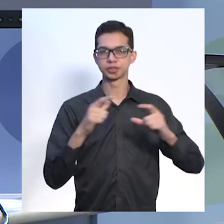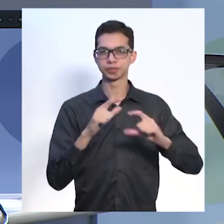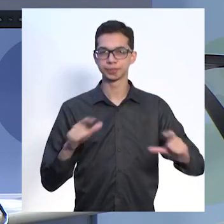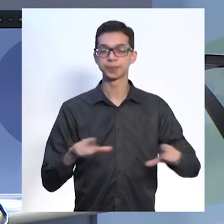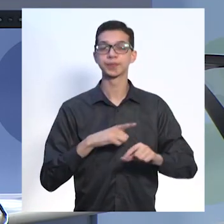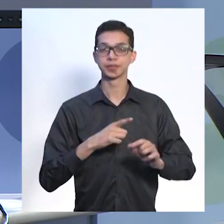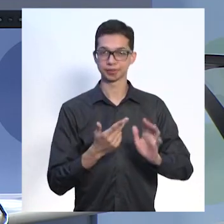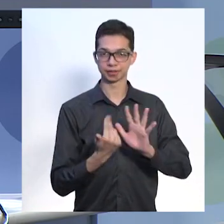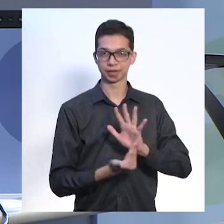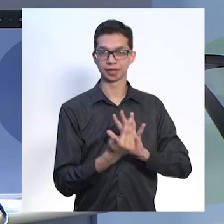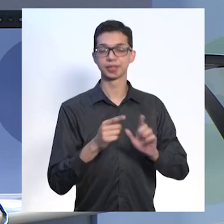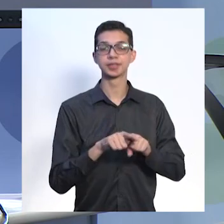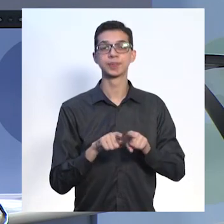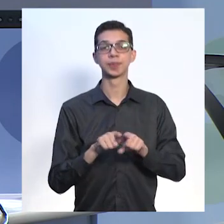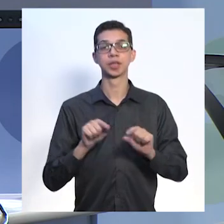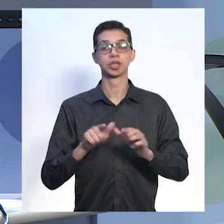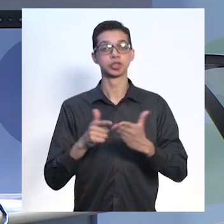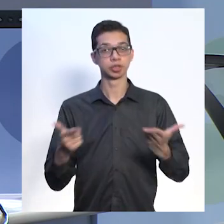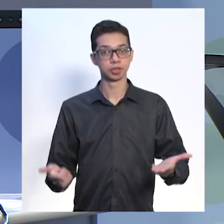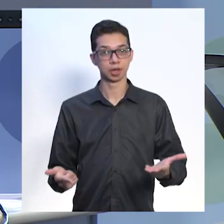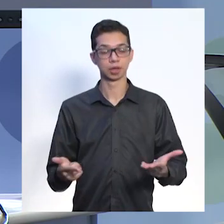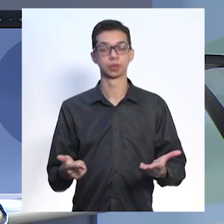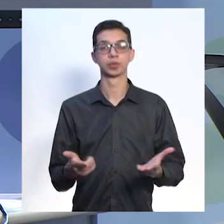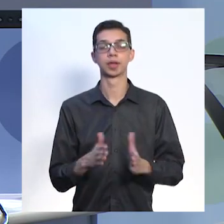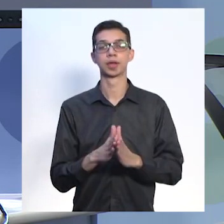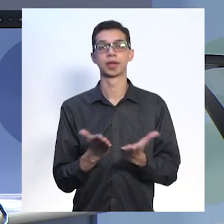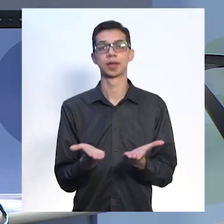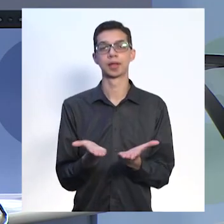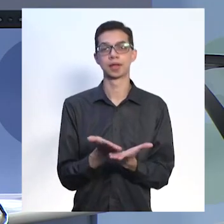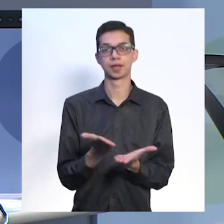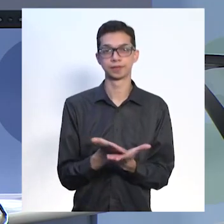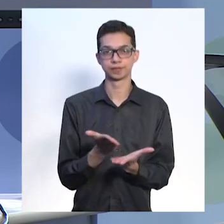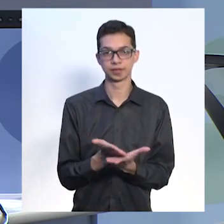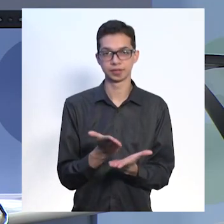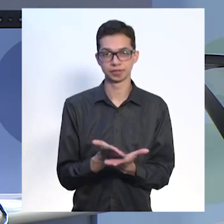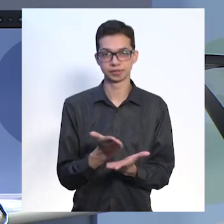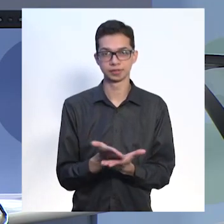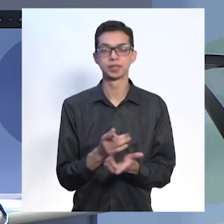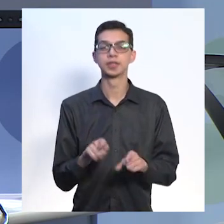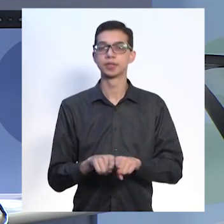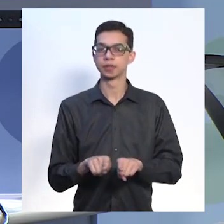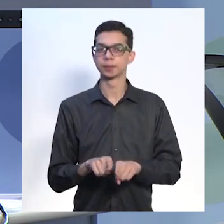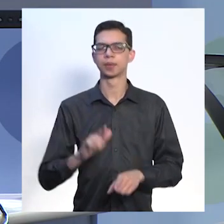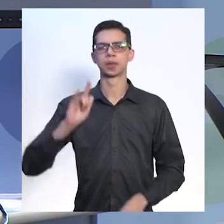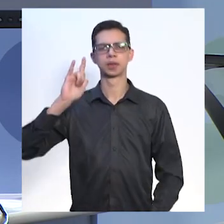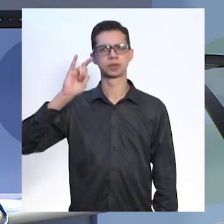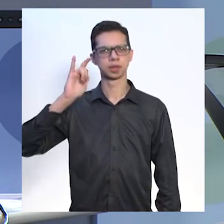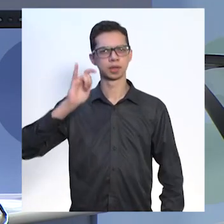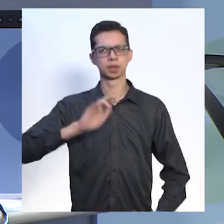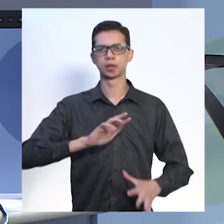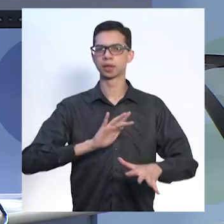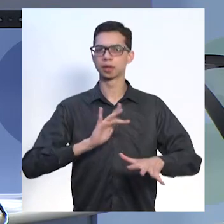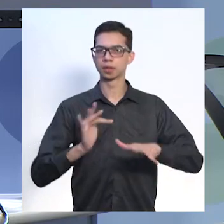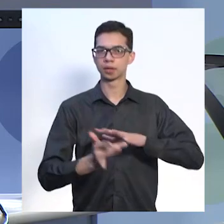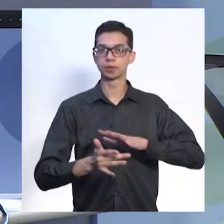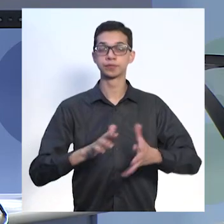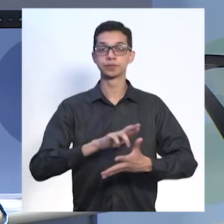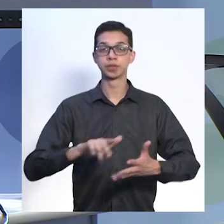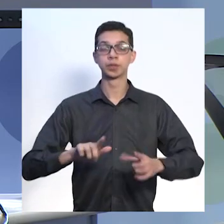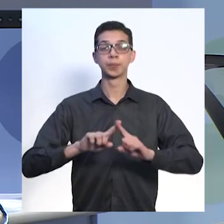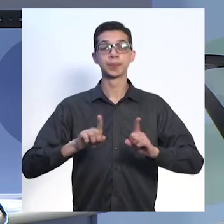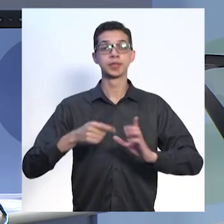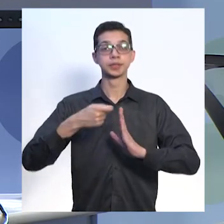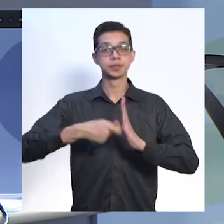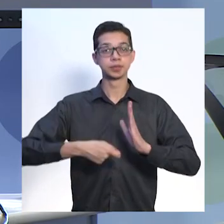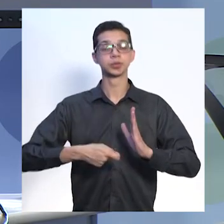jornais, em revistas, hoje em outros veículos também, né? Até no Instagram e outras coisas. Mas, sim, são textos também que cabem ao